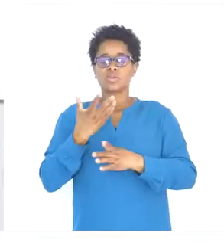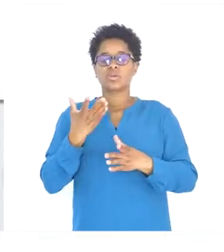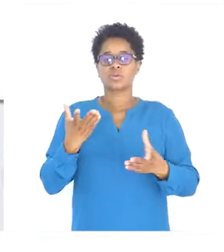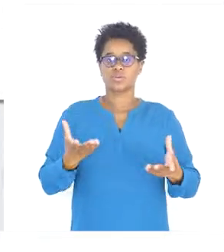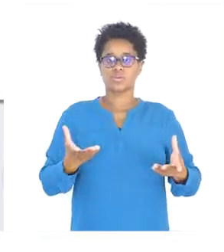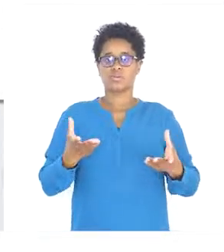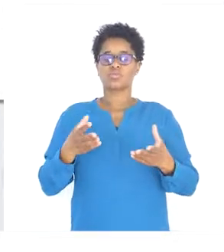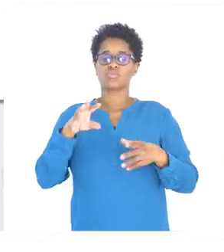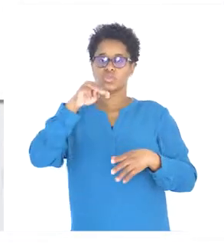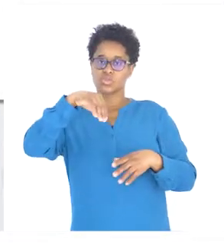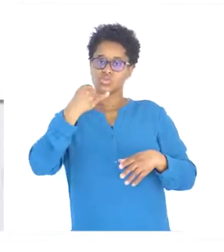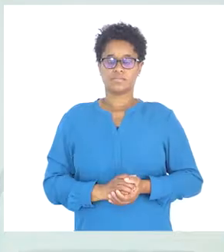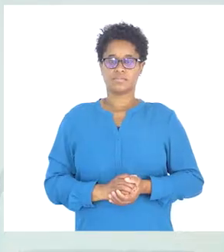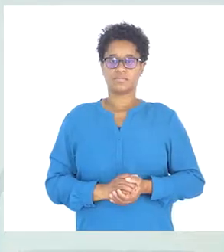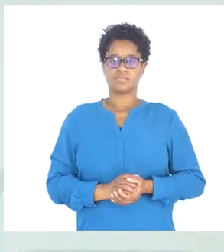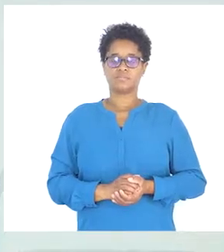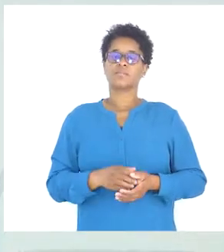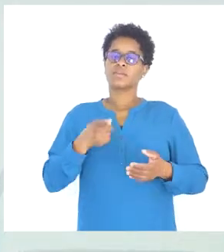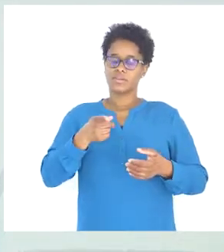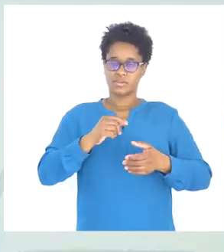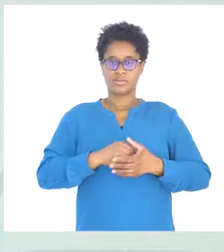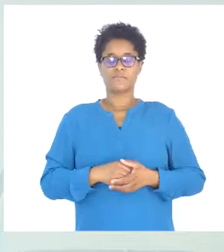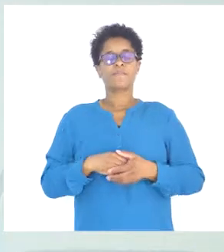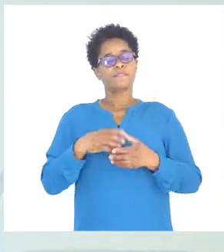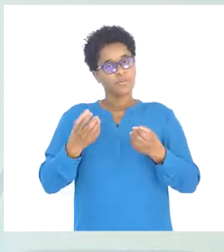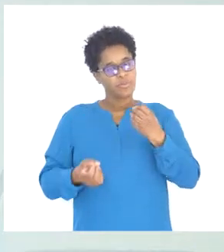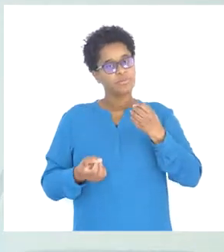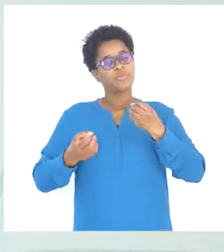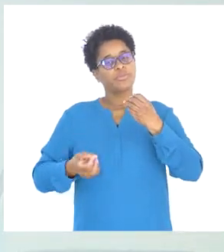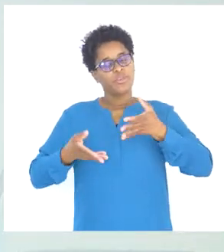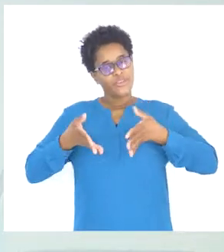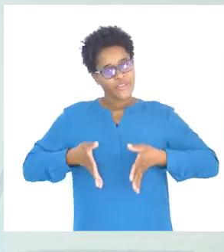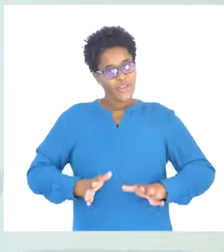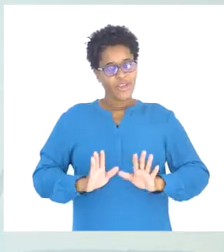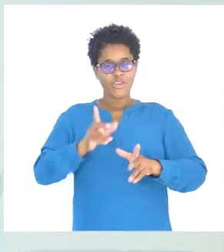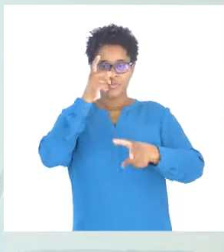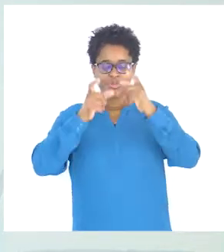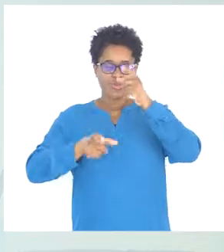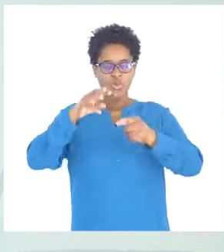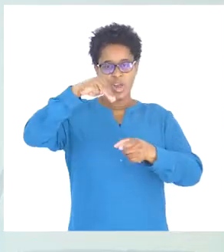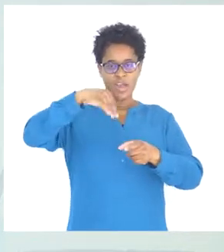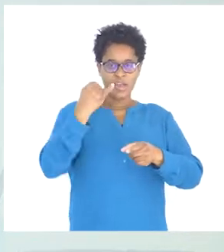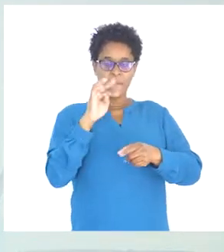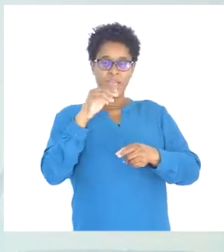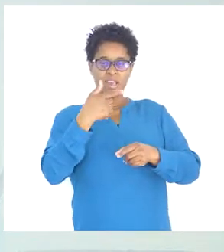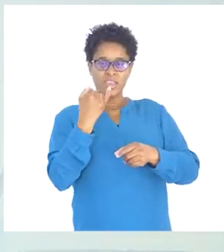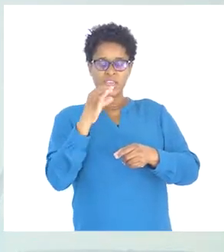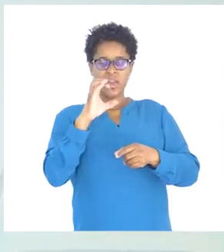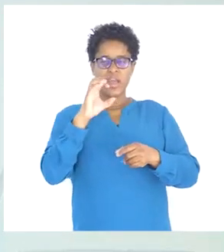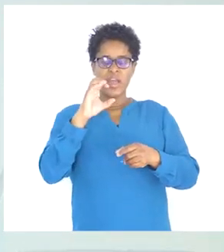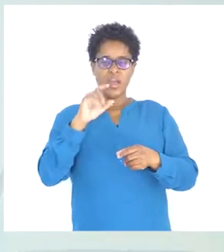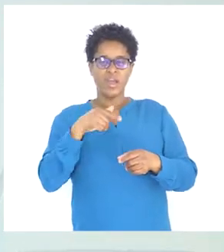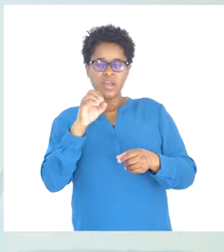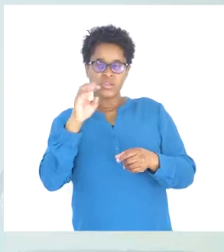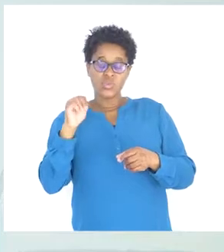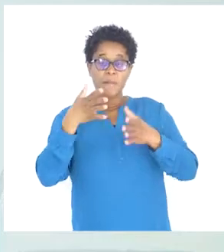os mestiços. Isso, nasceram os mestiços, que é a maior